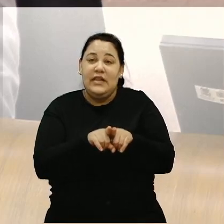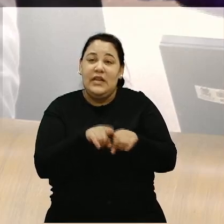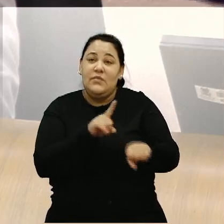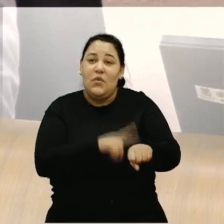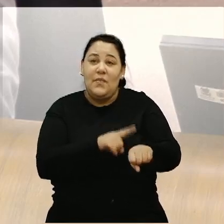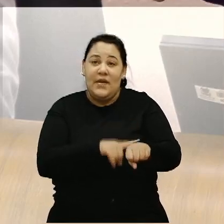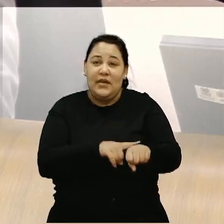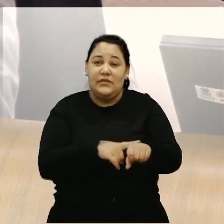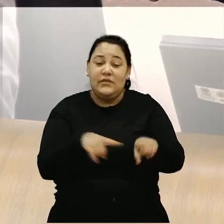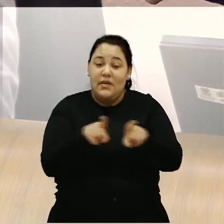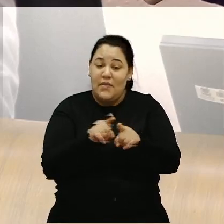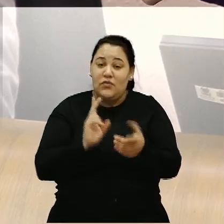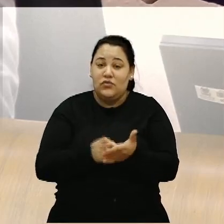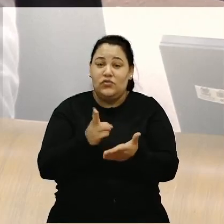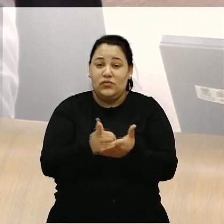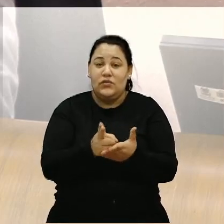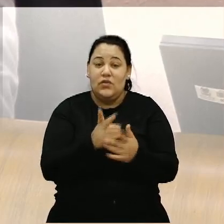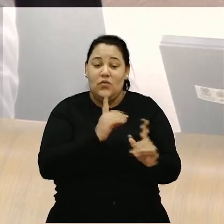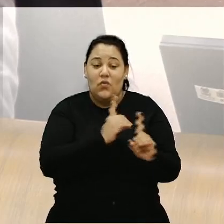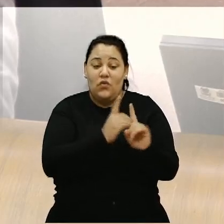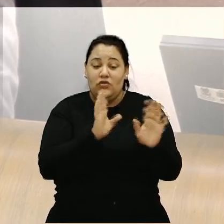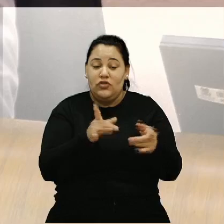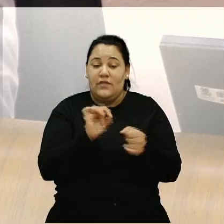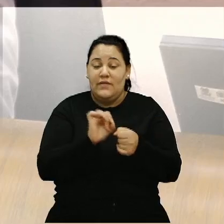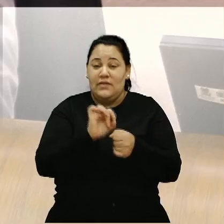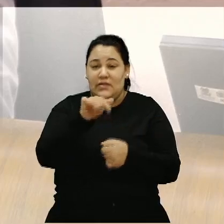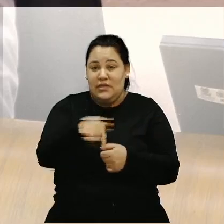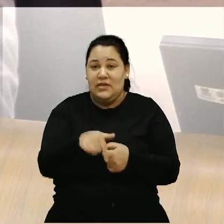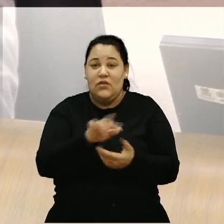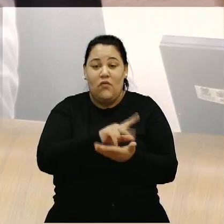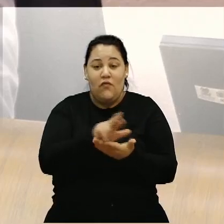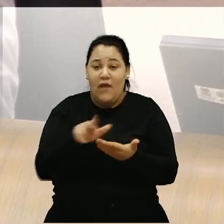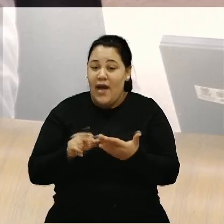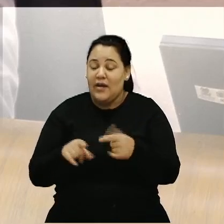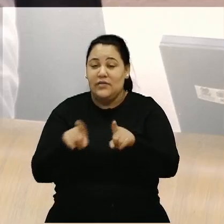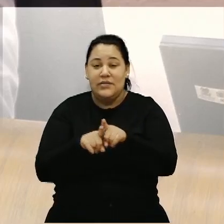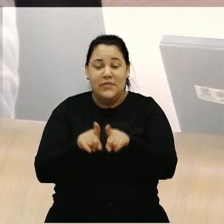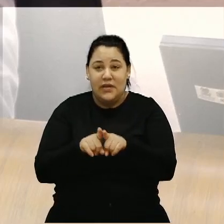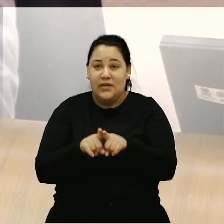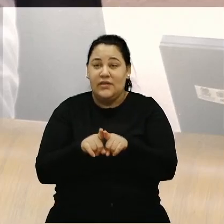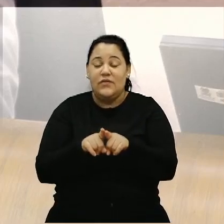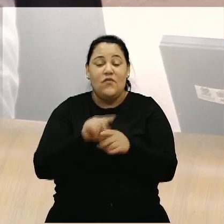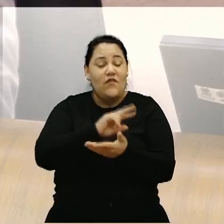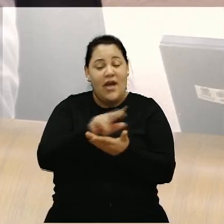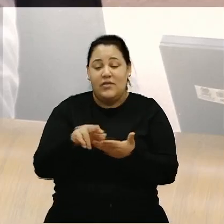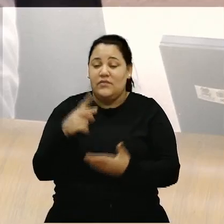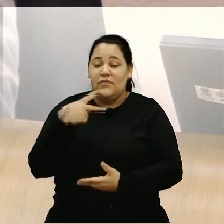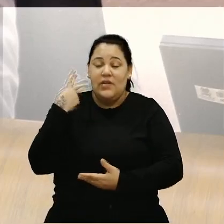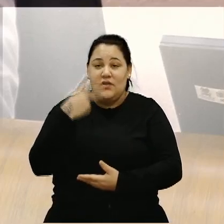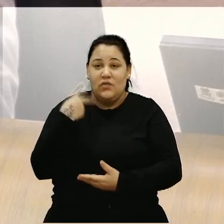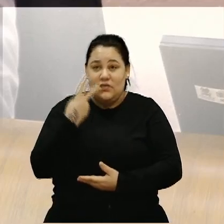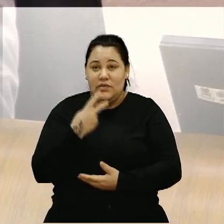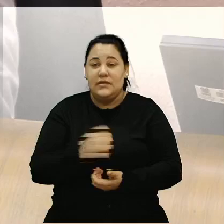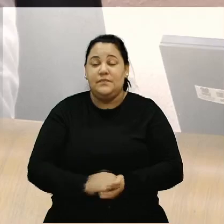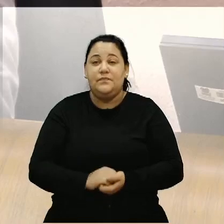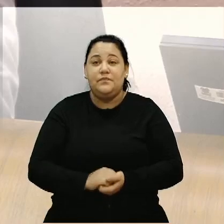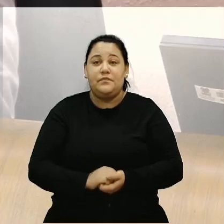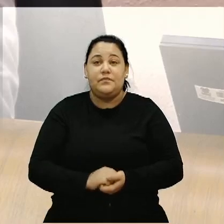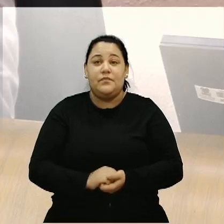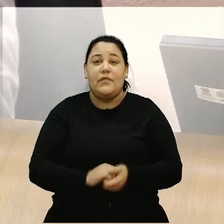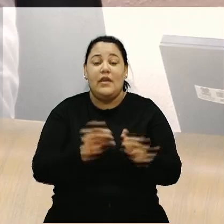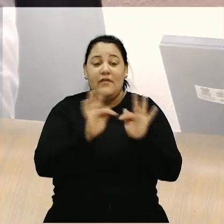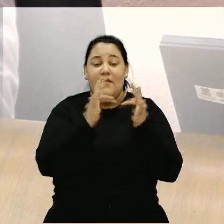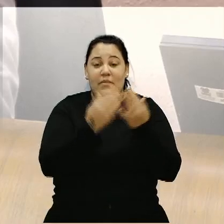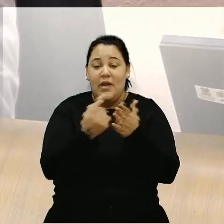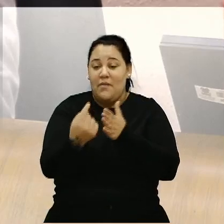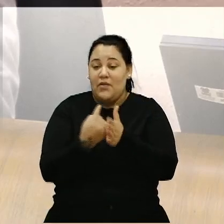foi a continuidade desse encontro que foi feito aqui, com vários, né? Conosco e com vários vereadores, em que as famílias questionavam